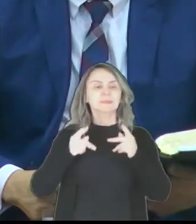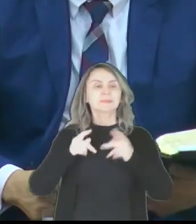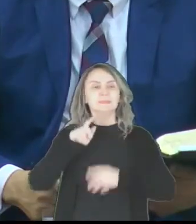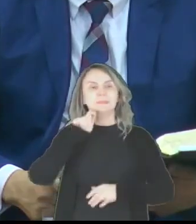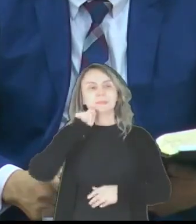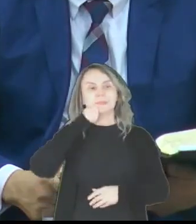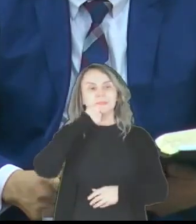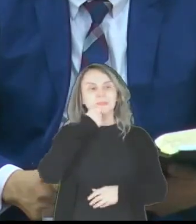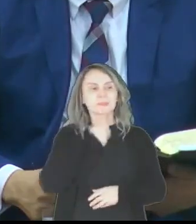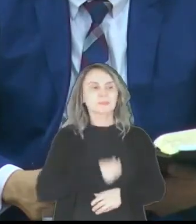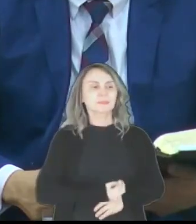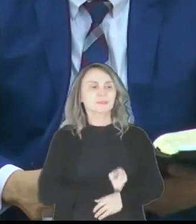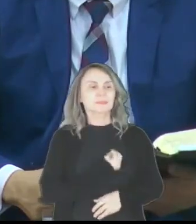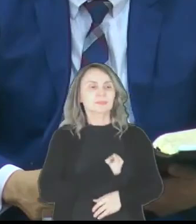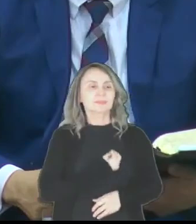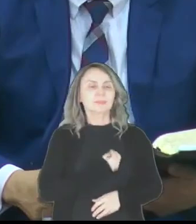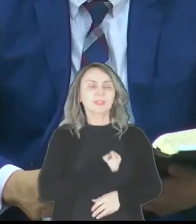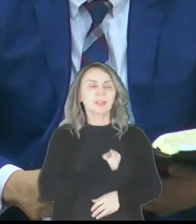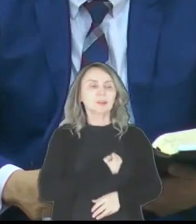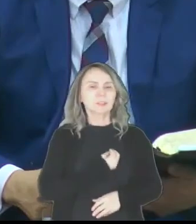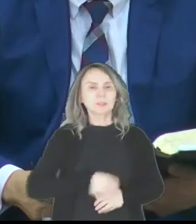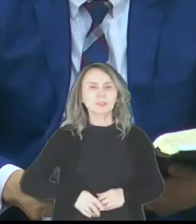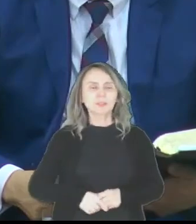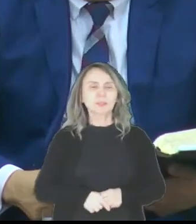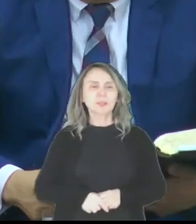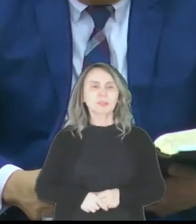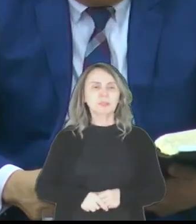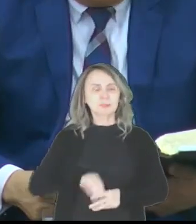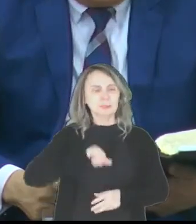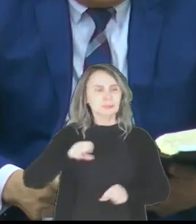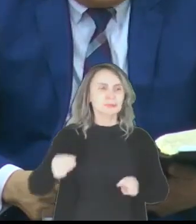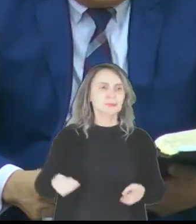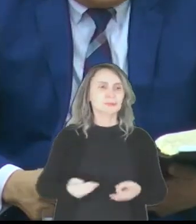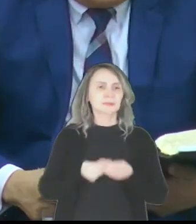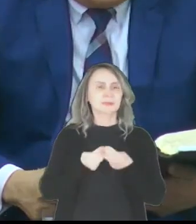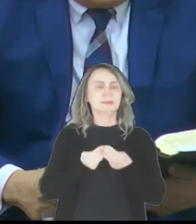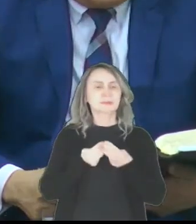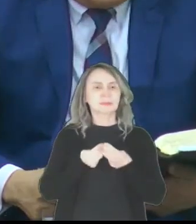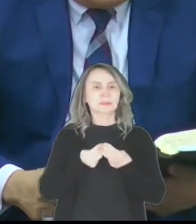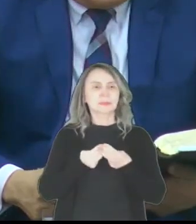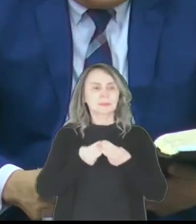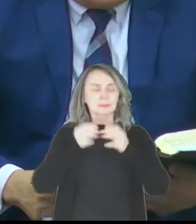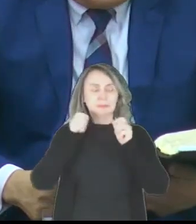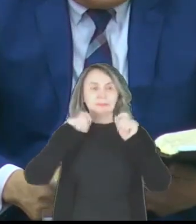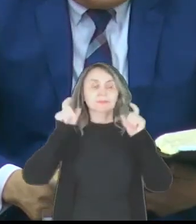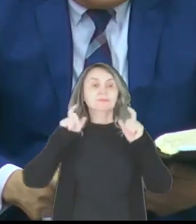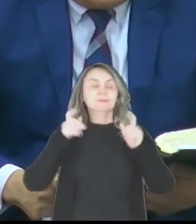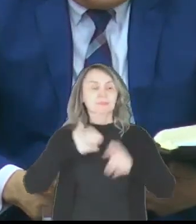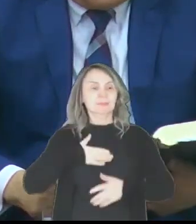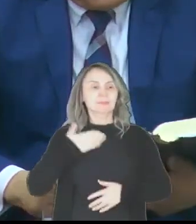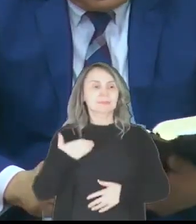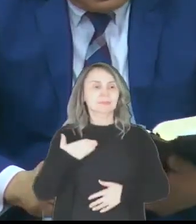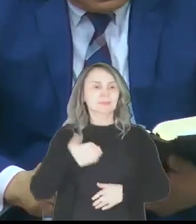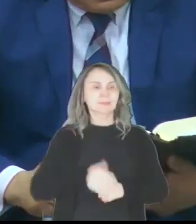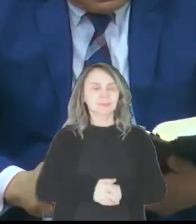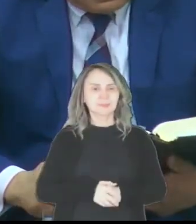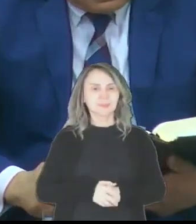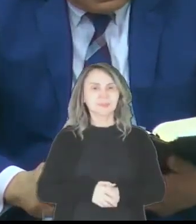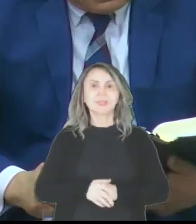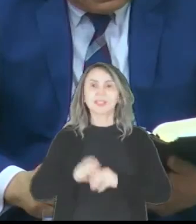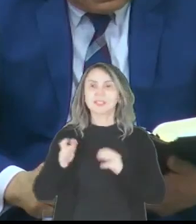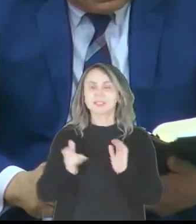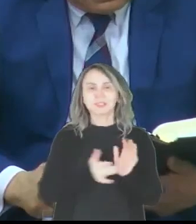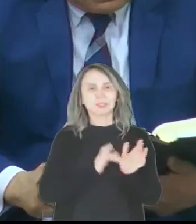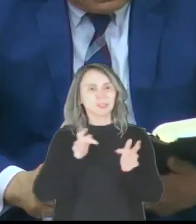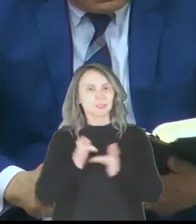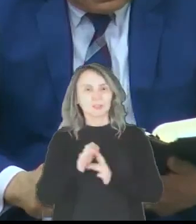judeus. E os judeus ficaram assustados com esta palavra. Quando Jesus disse que